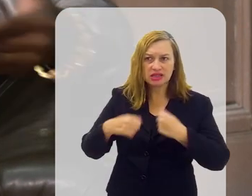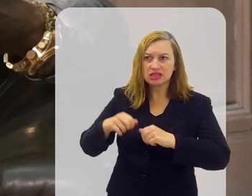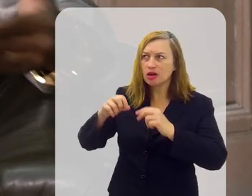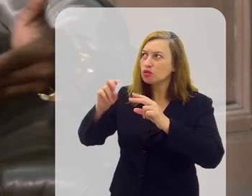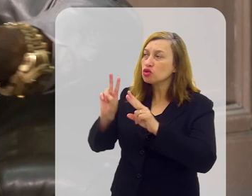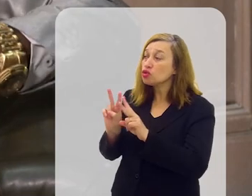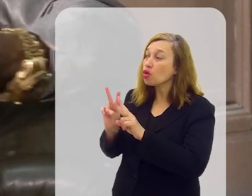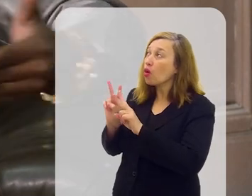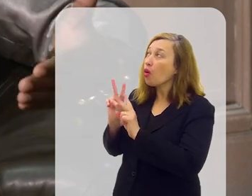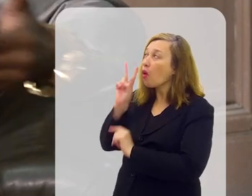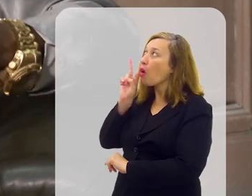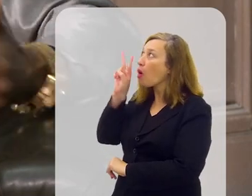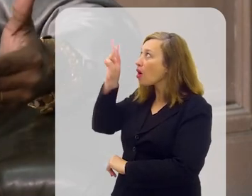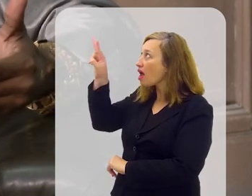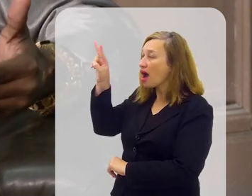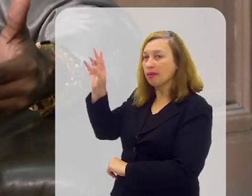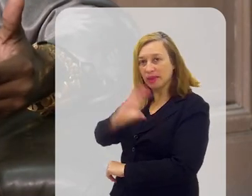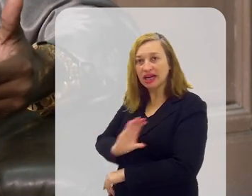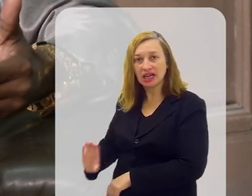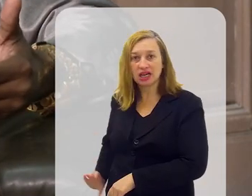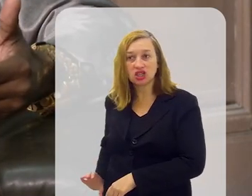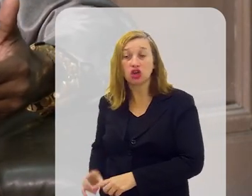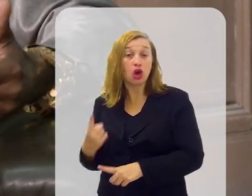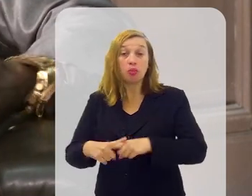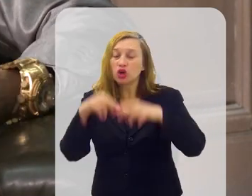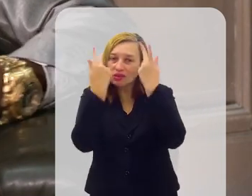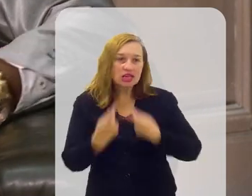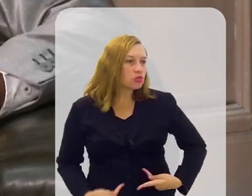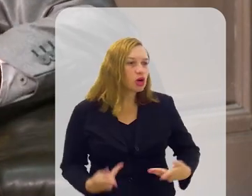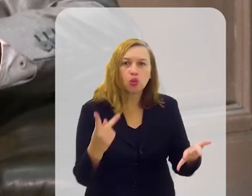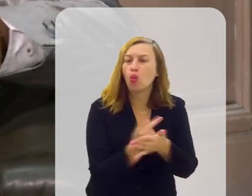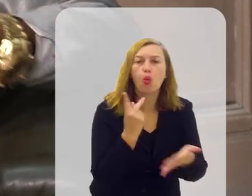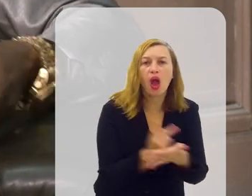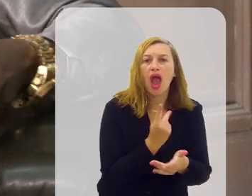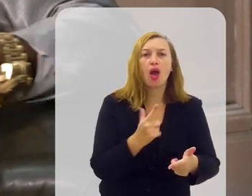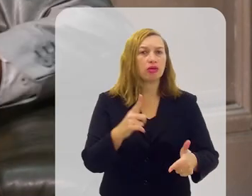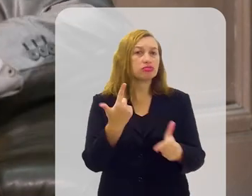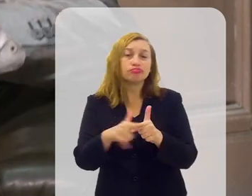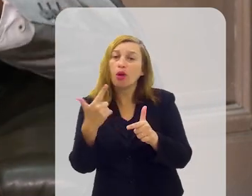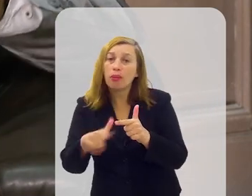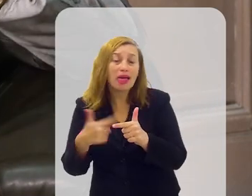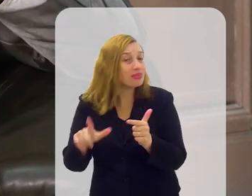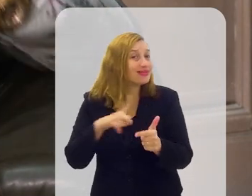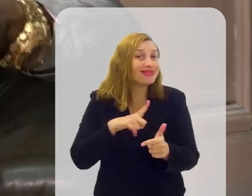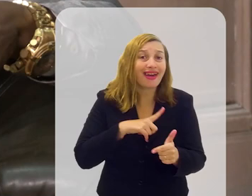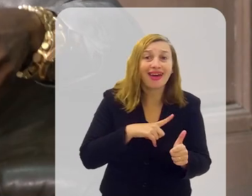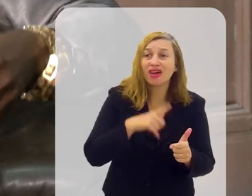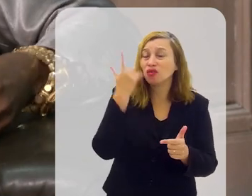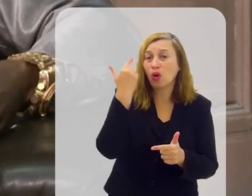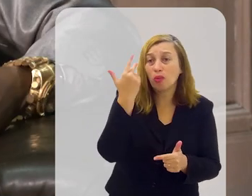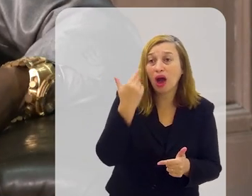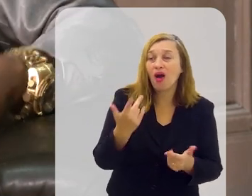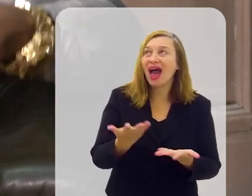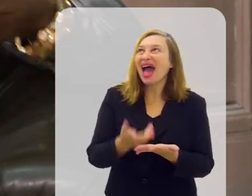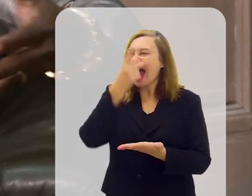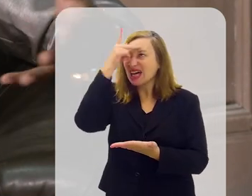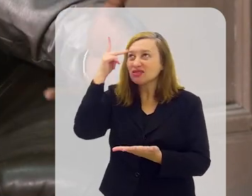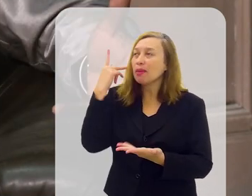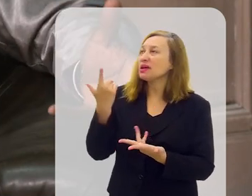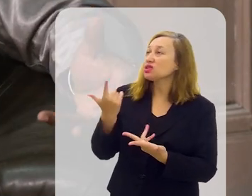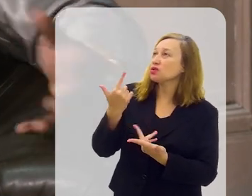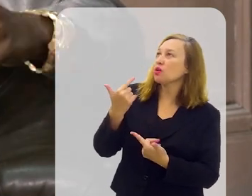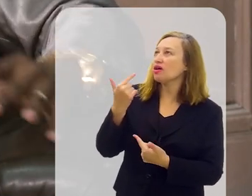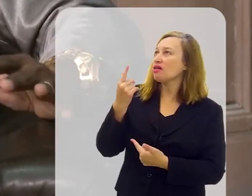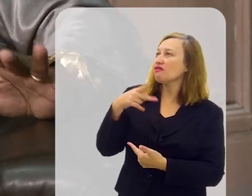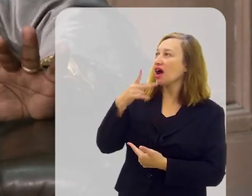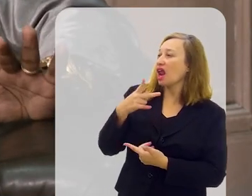lidando com pessoas que erram. Sim. Com pessoas que têm problemas, com pessoas... Normalmente, e às vezes a pessoa tem a ilusão de que dentro